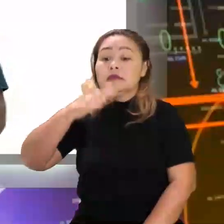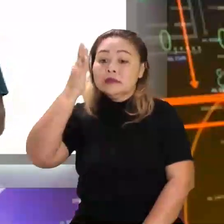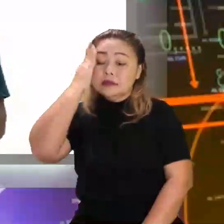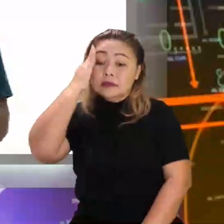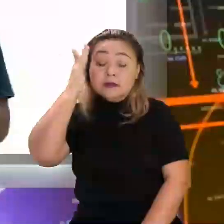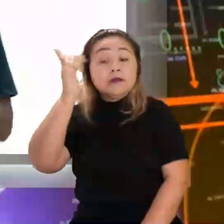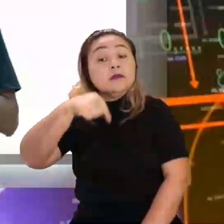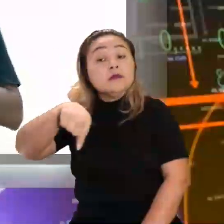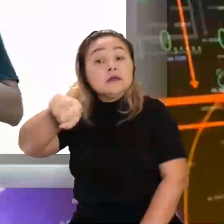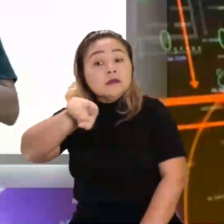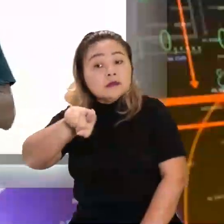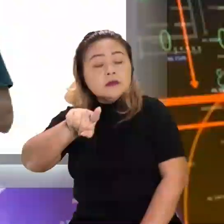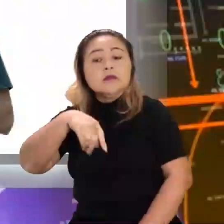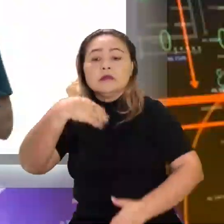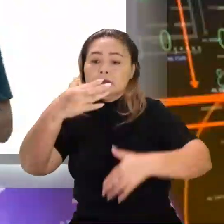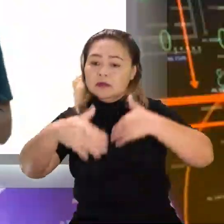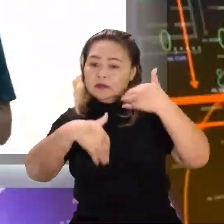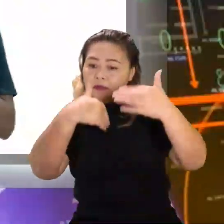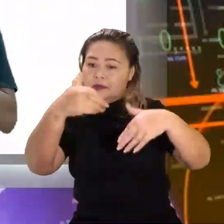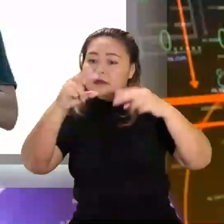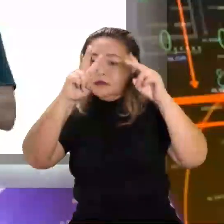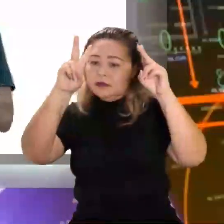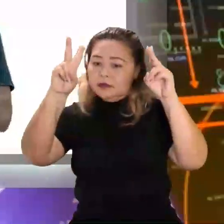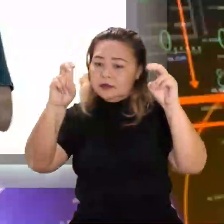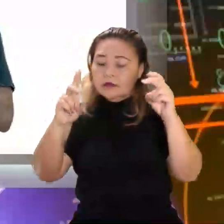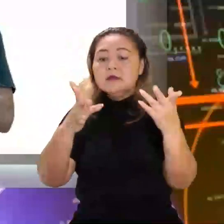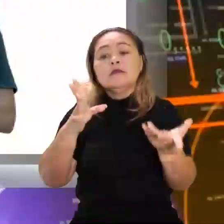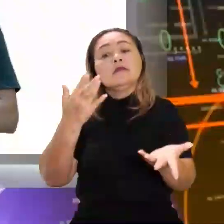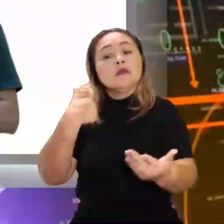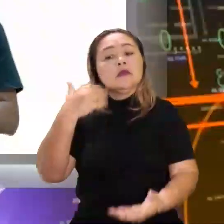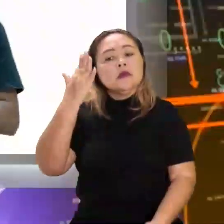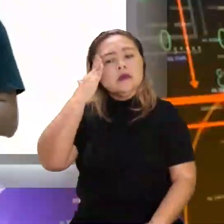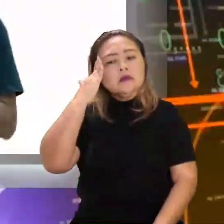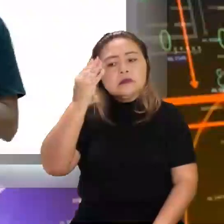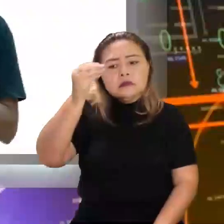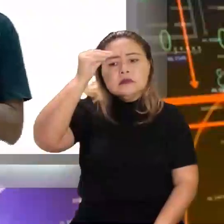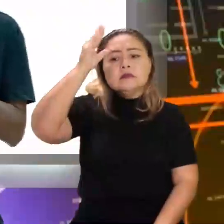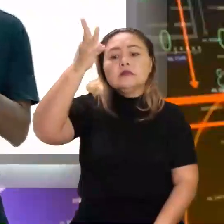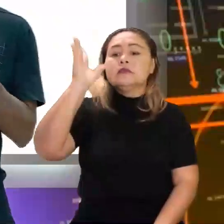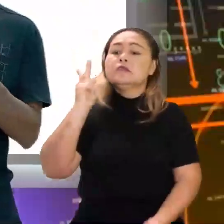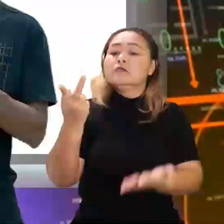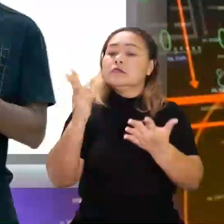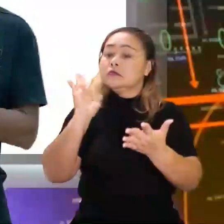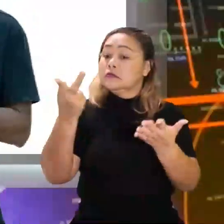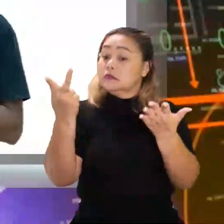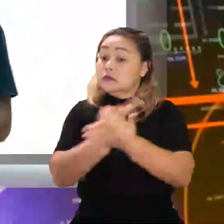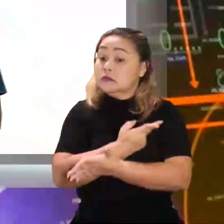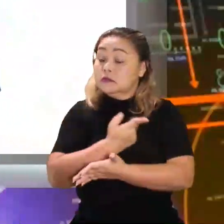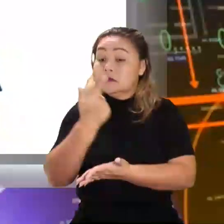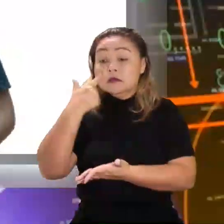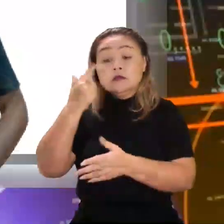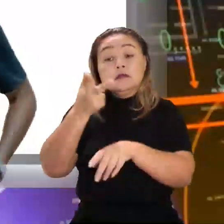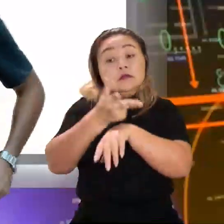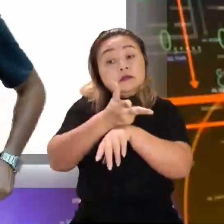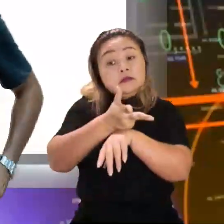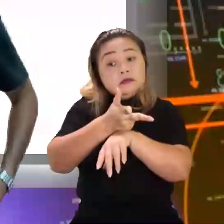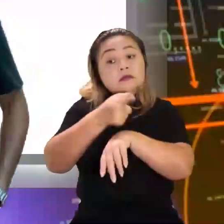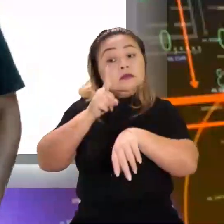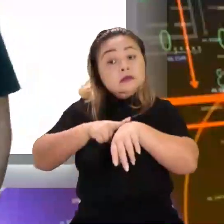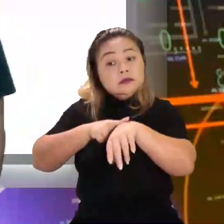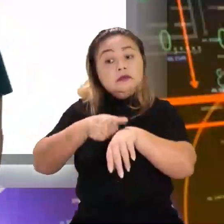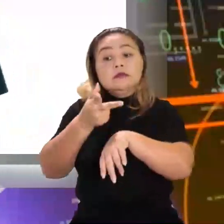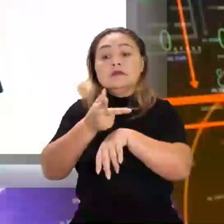se você, para avançar o assunto, se você está tendo conhecimento do que já aconteceu. Né? Então, solta a vinheta, que é a